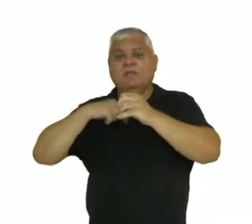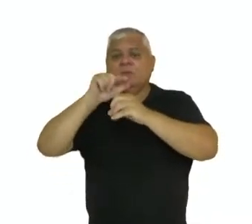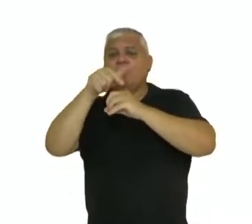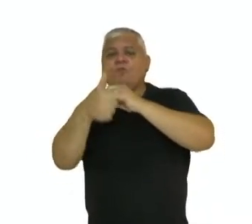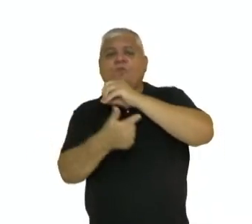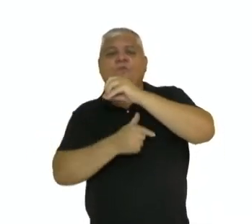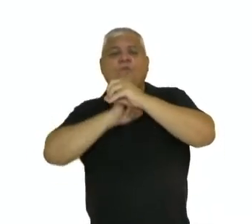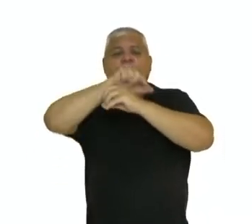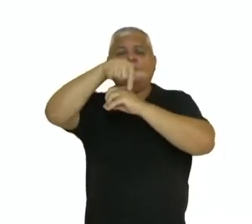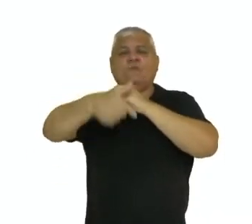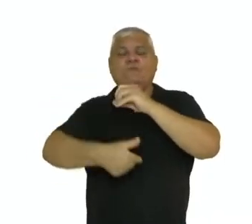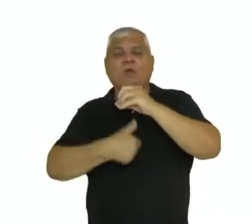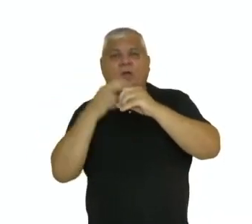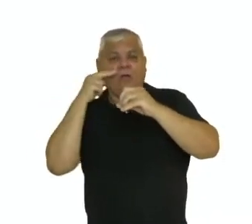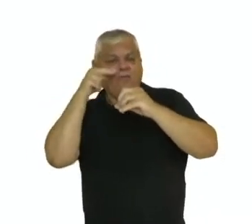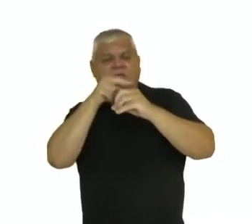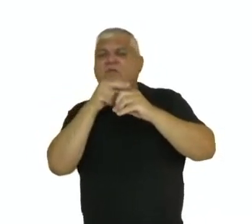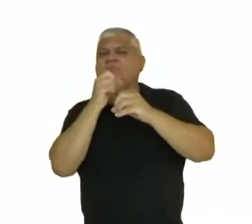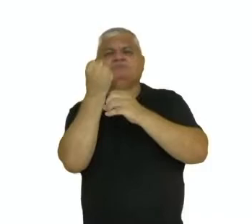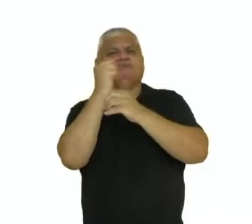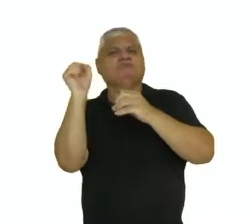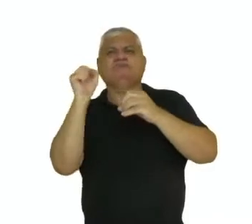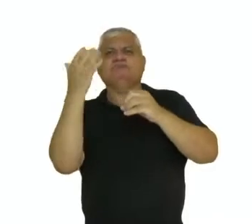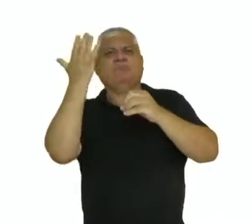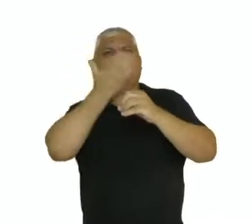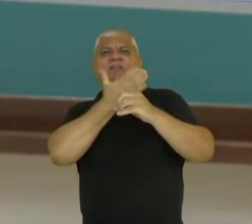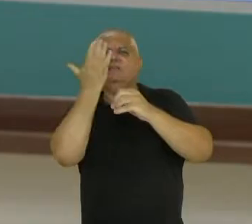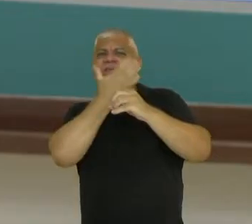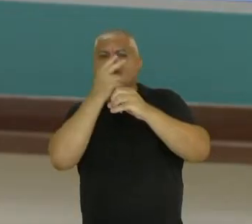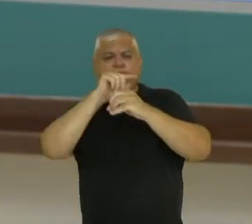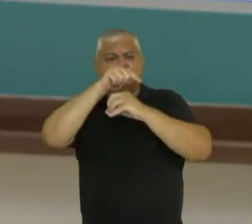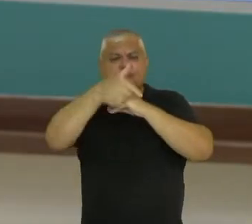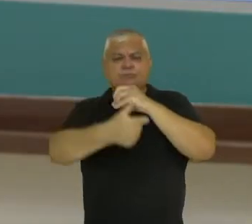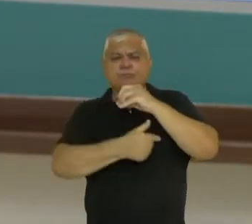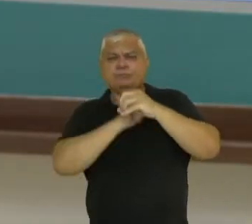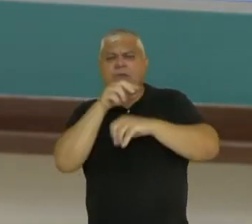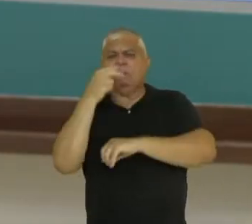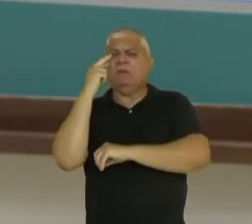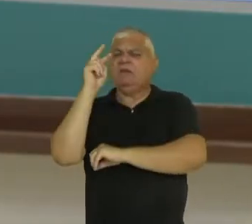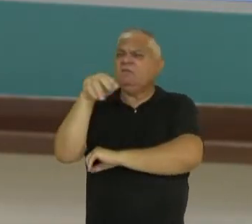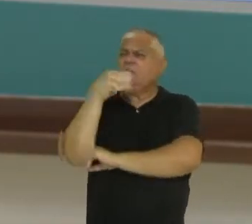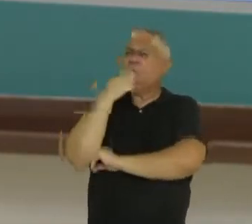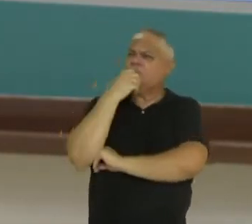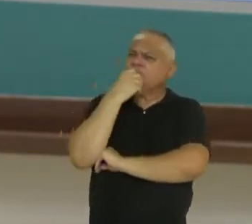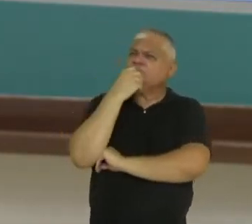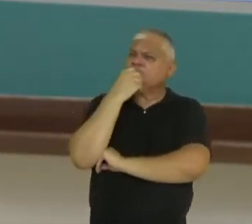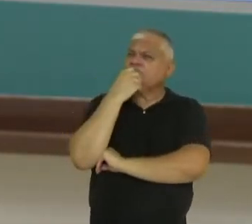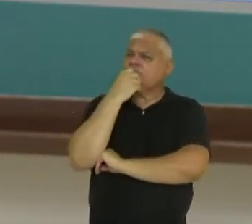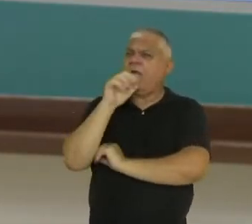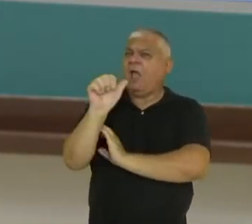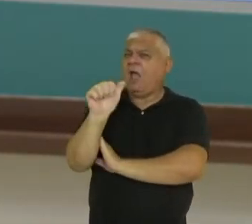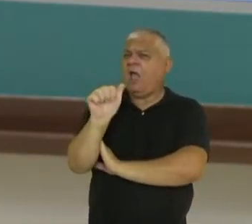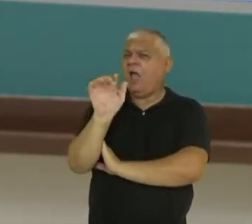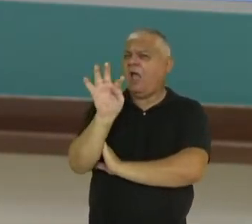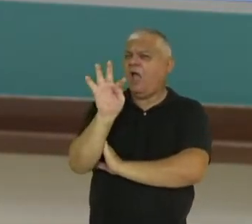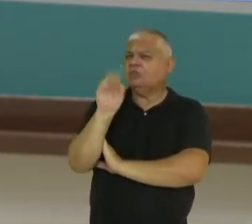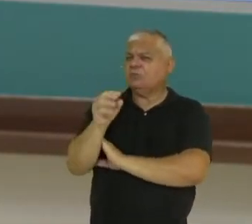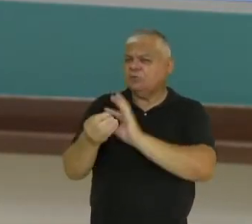são invisíveis. Então, a ideia era a seguinte, né? Eles começaram a observar esse conceito de átomo, de você poder